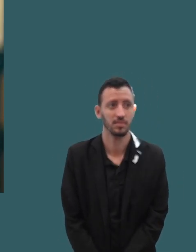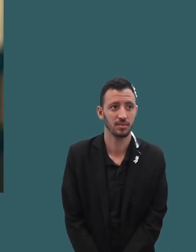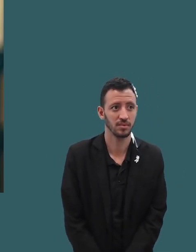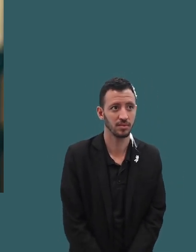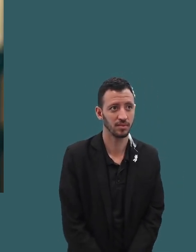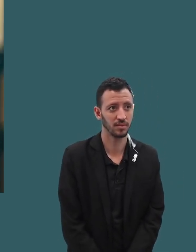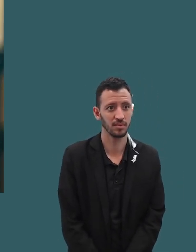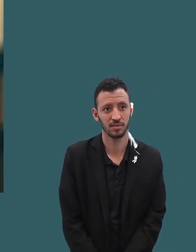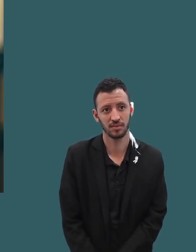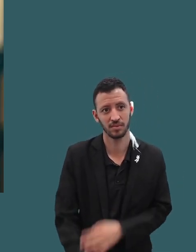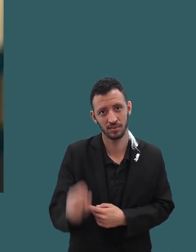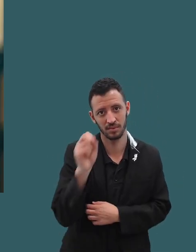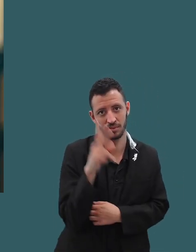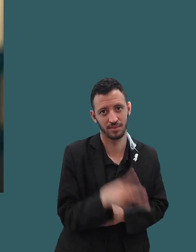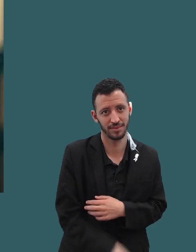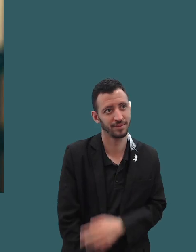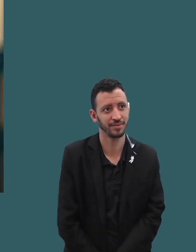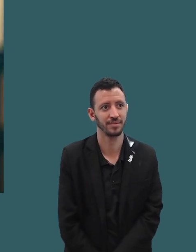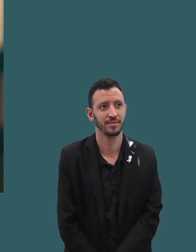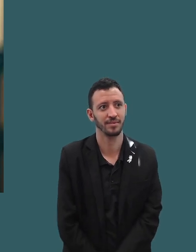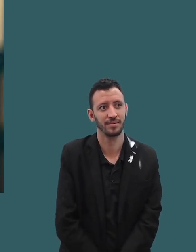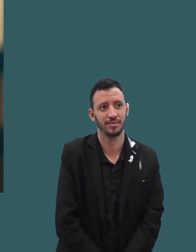Ok.